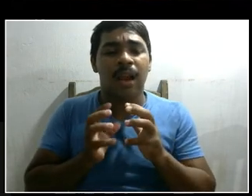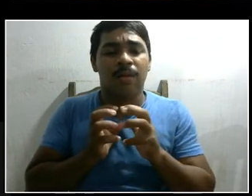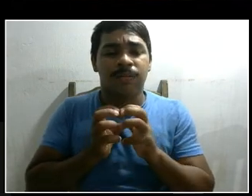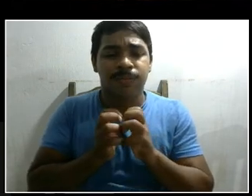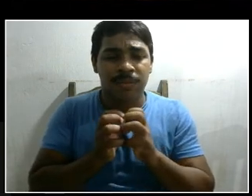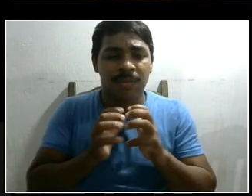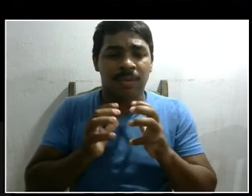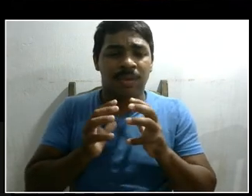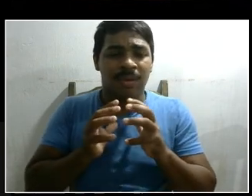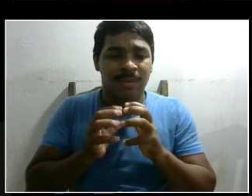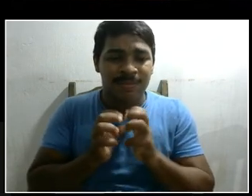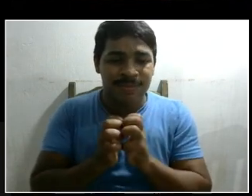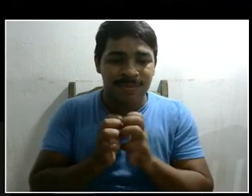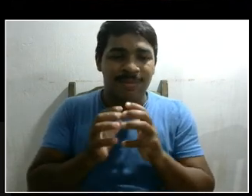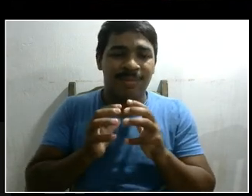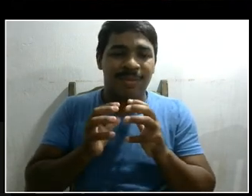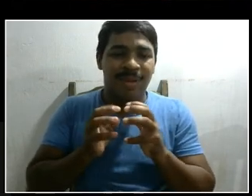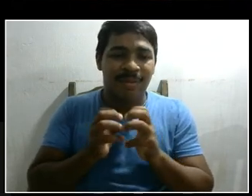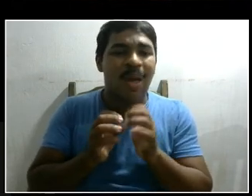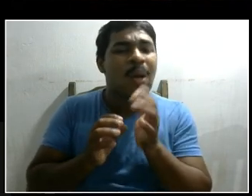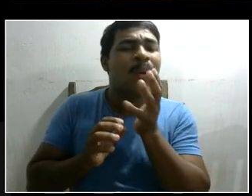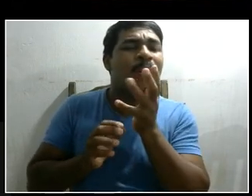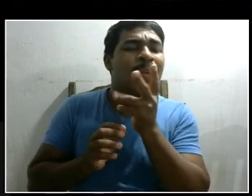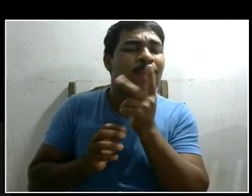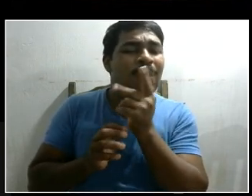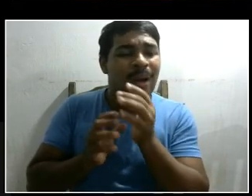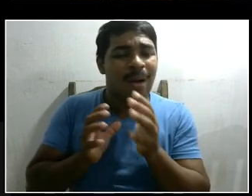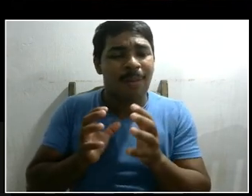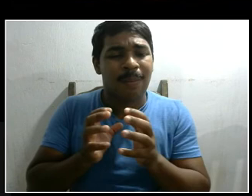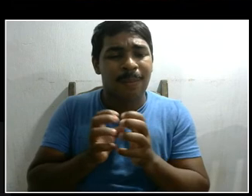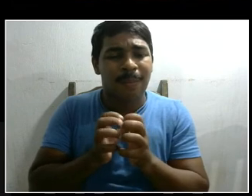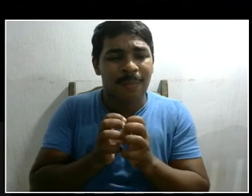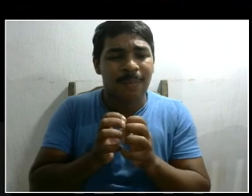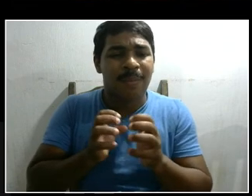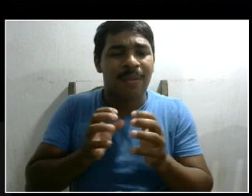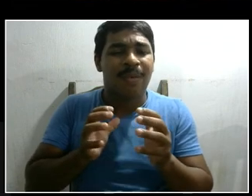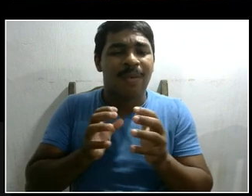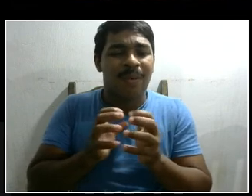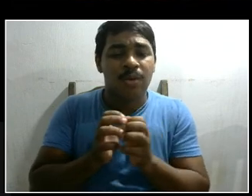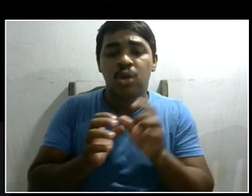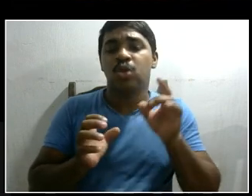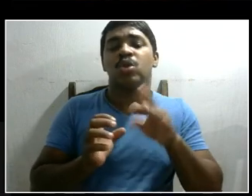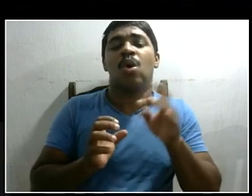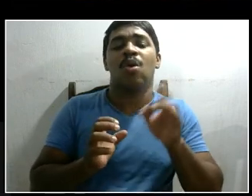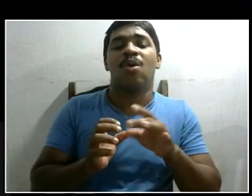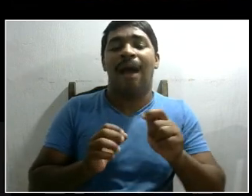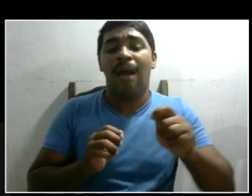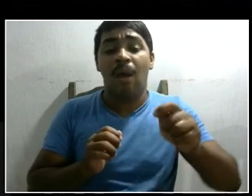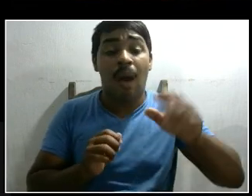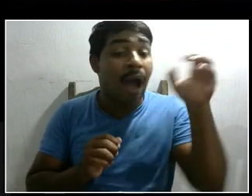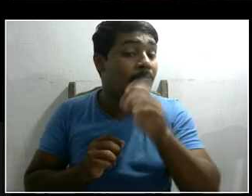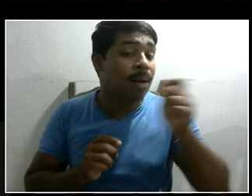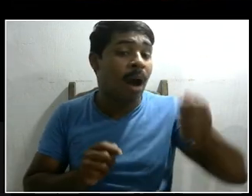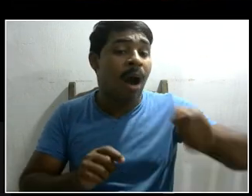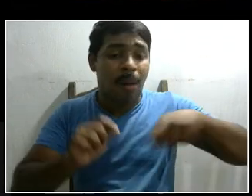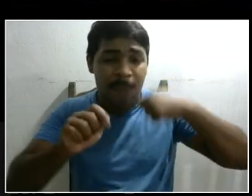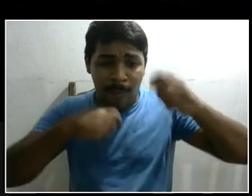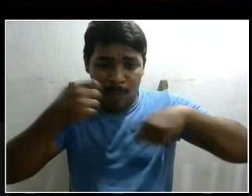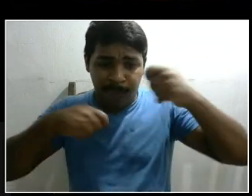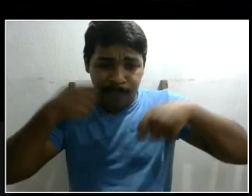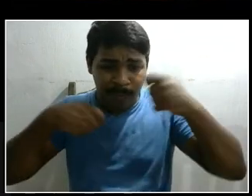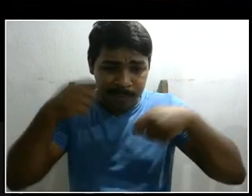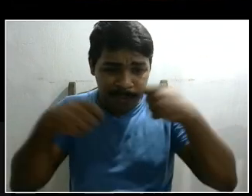tá? Ele faz uma contração lenta, tá? Mas também não depende da nossa vontade, tá? Então, é involuntário, não depende